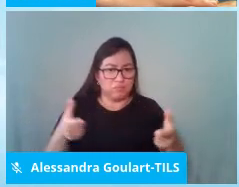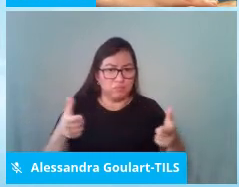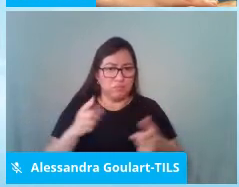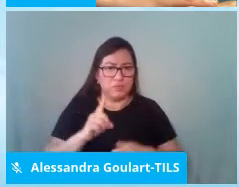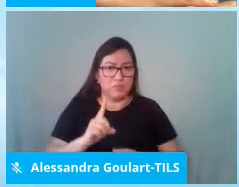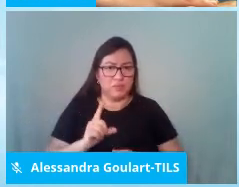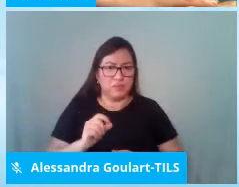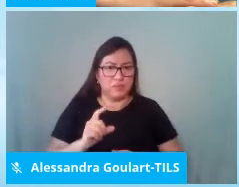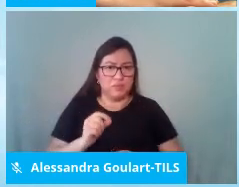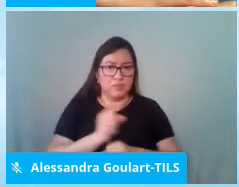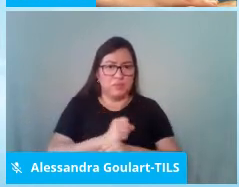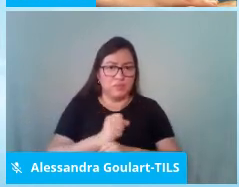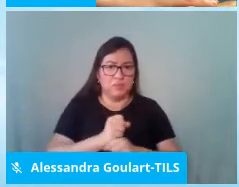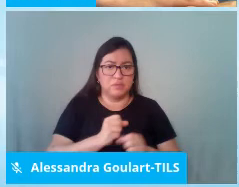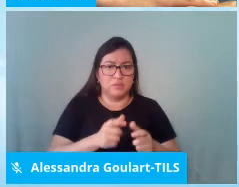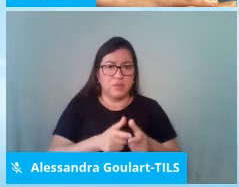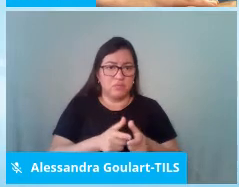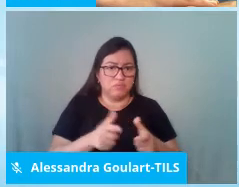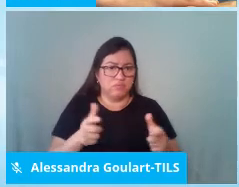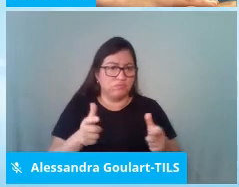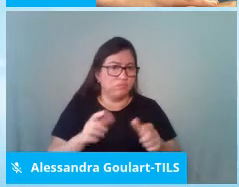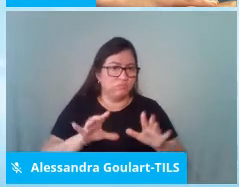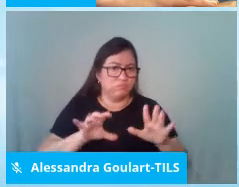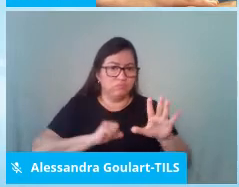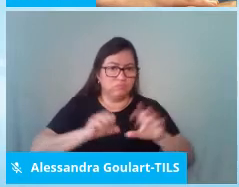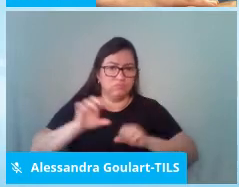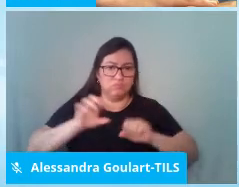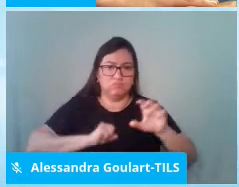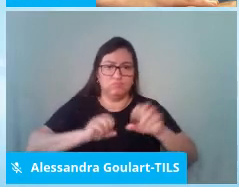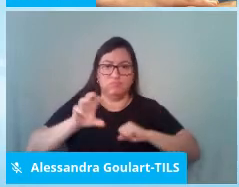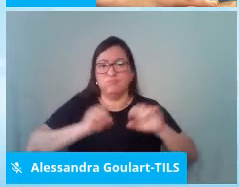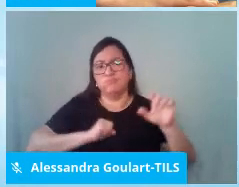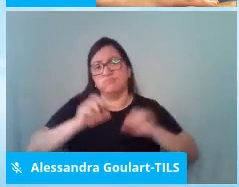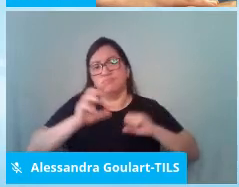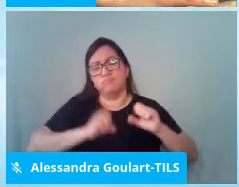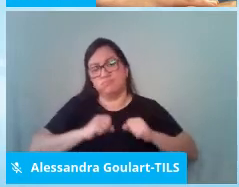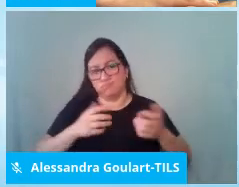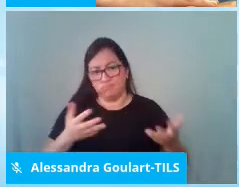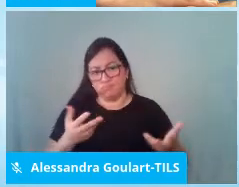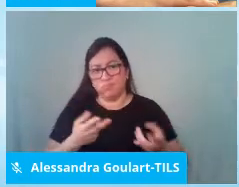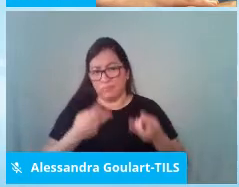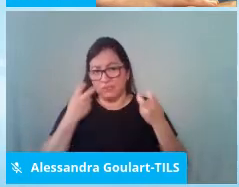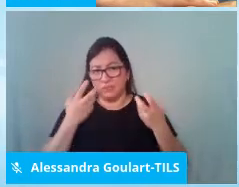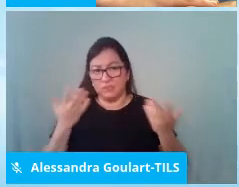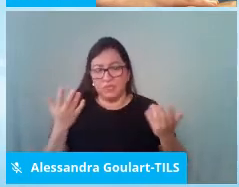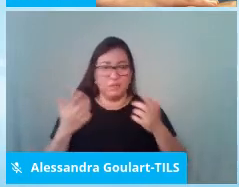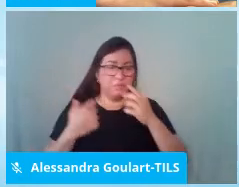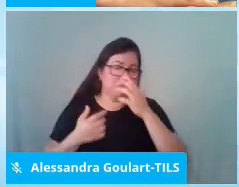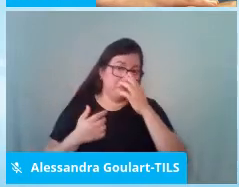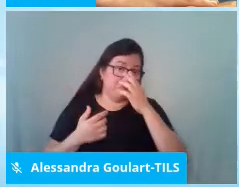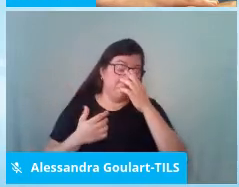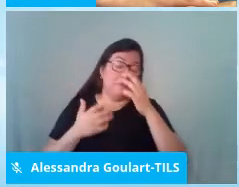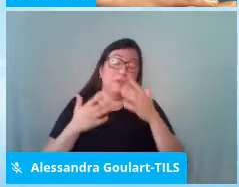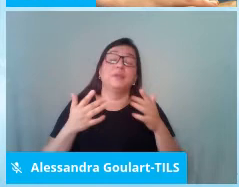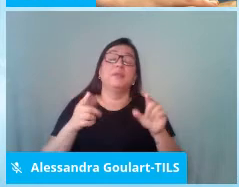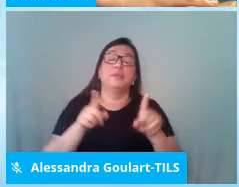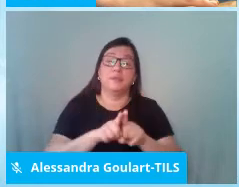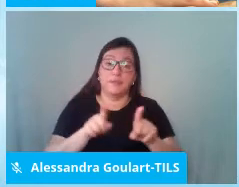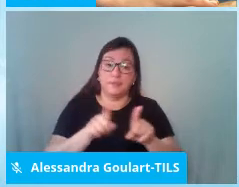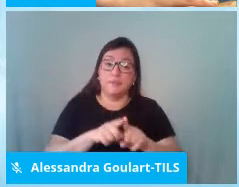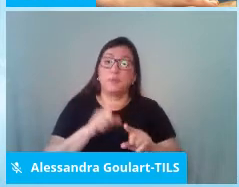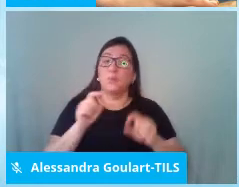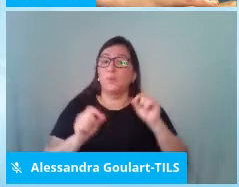né, 4.157%. Claro, a gente tem que valorizar também que, graças ao